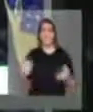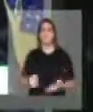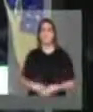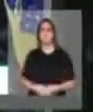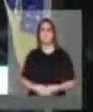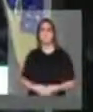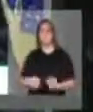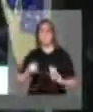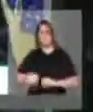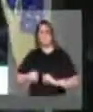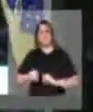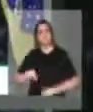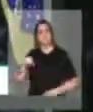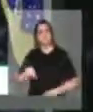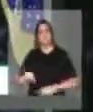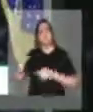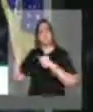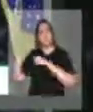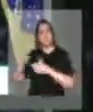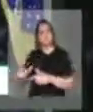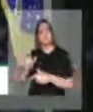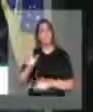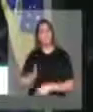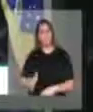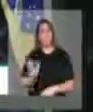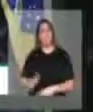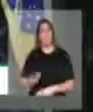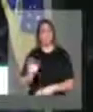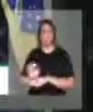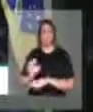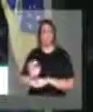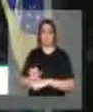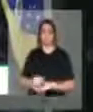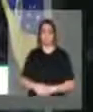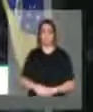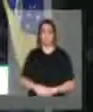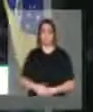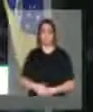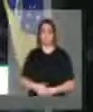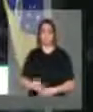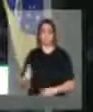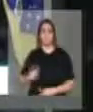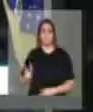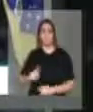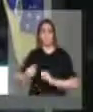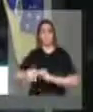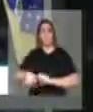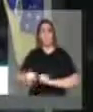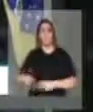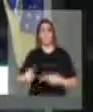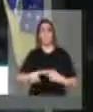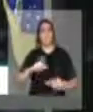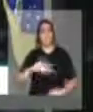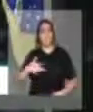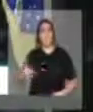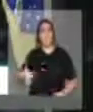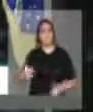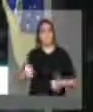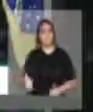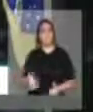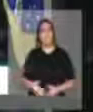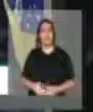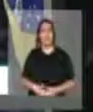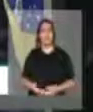educação, que tem uma grande tradição, o Estado, nos serviços educacionais, serviços de saúde, e